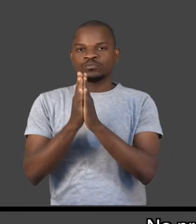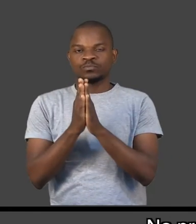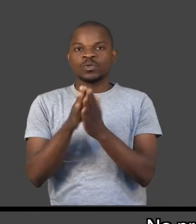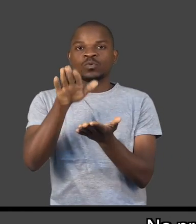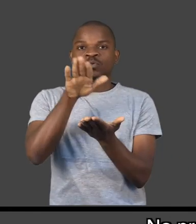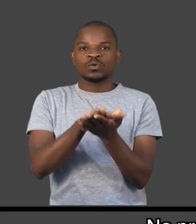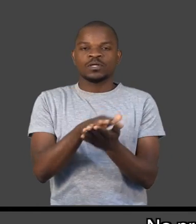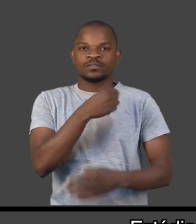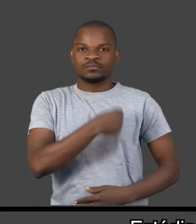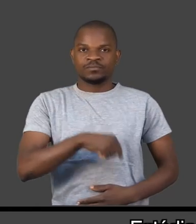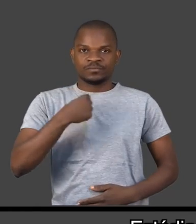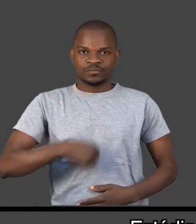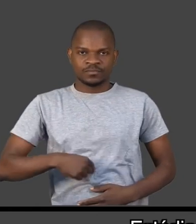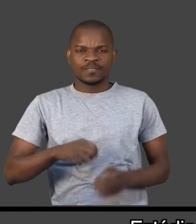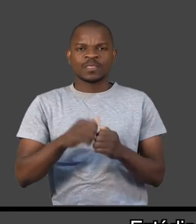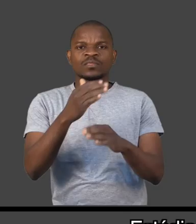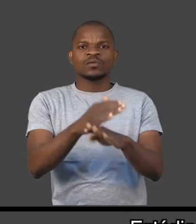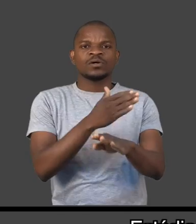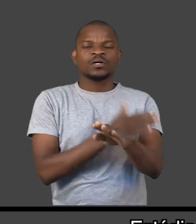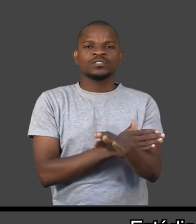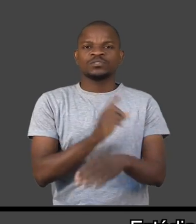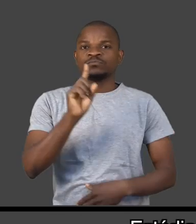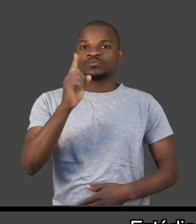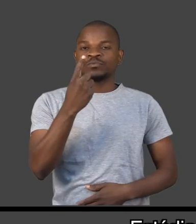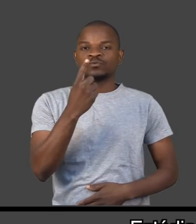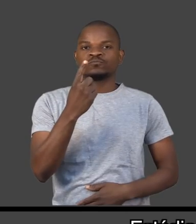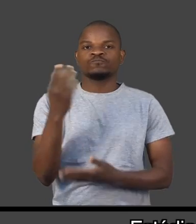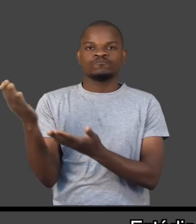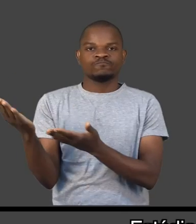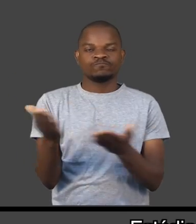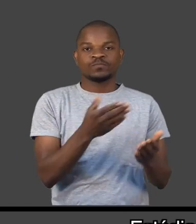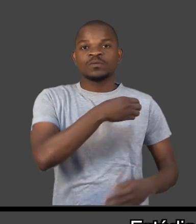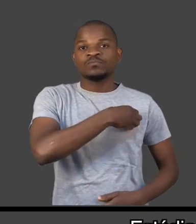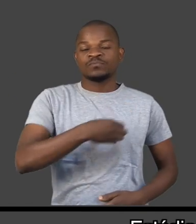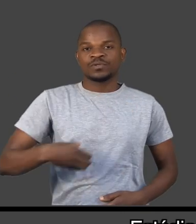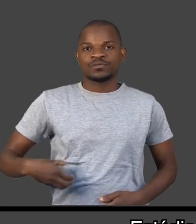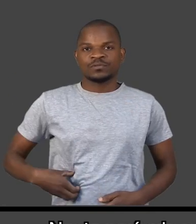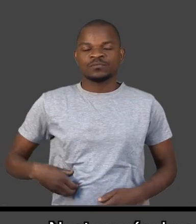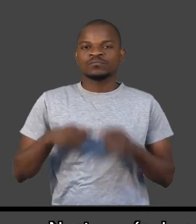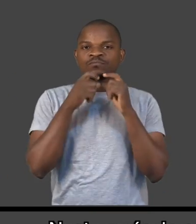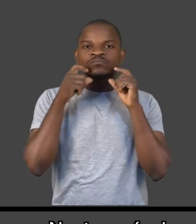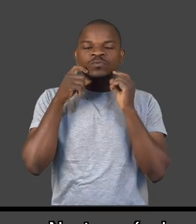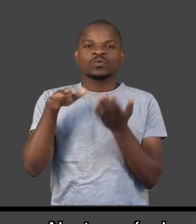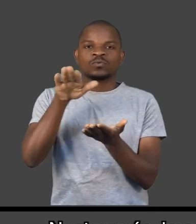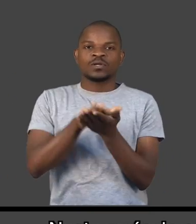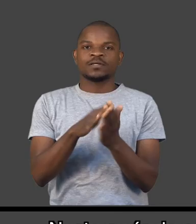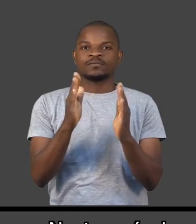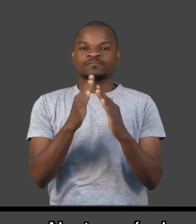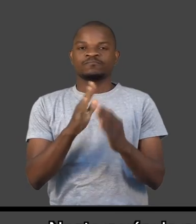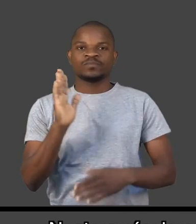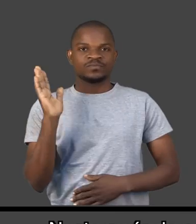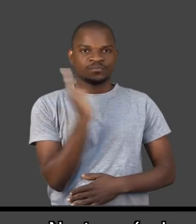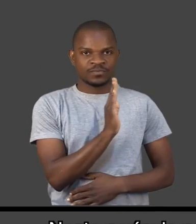agendada uma grande missa no Estádio Nacional dos Impedos, a ser orientada pelo Papa Francisco. Neste pérpulo por